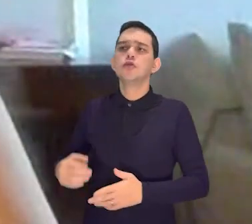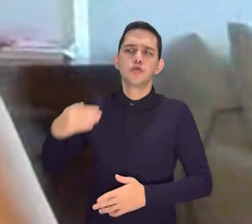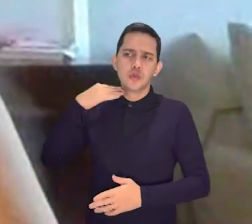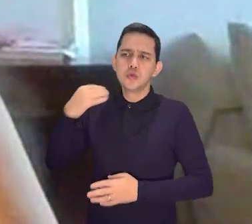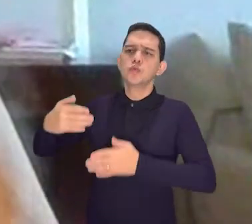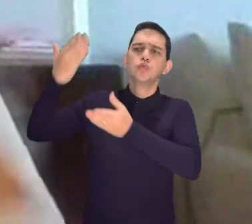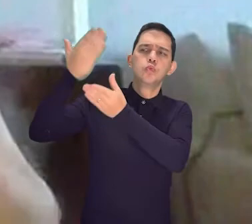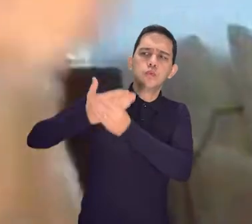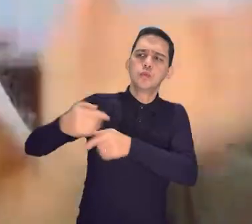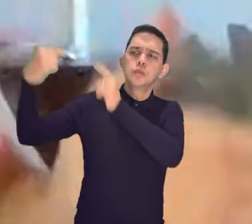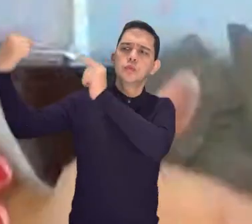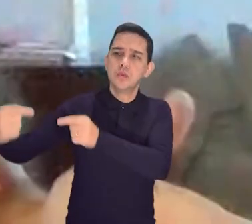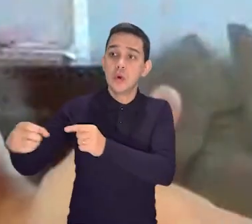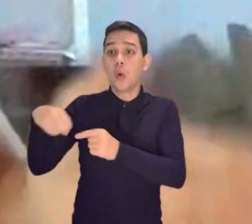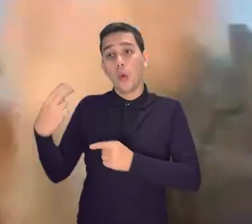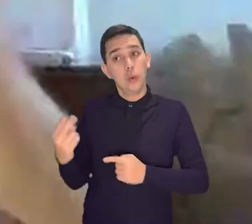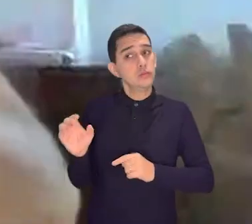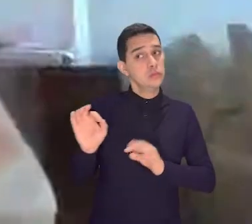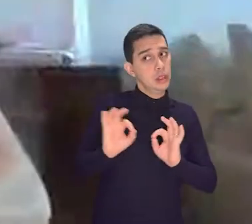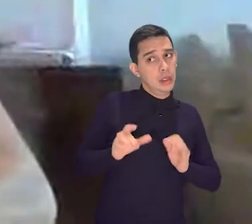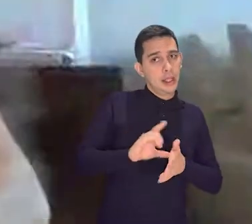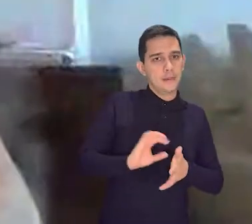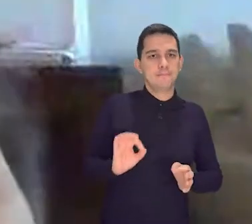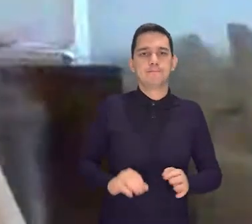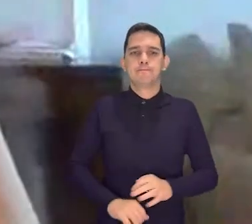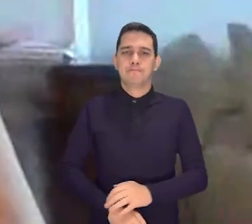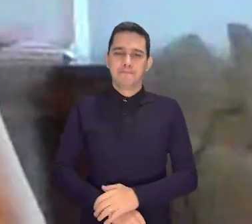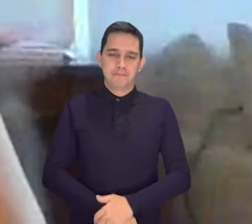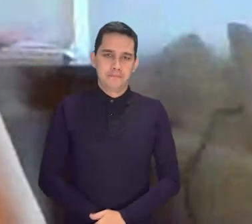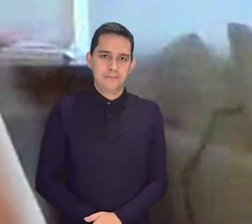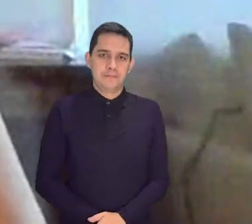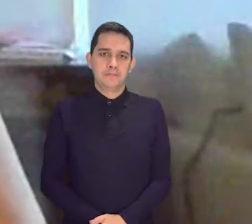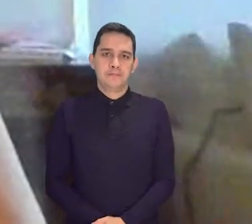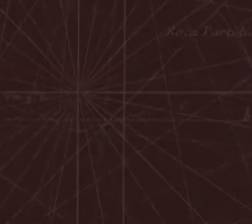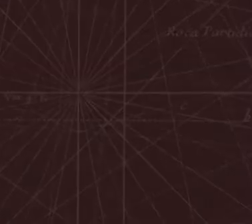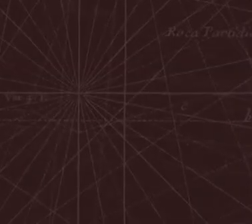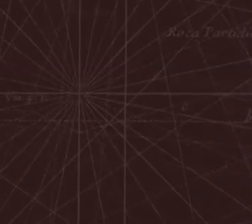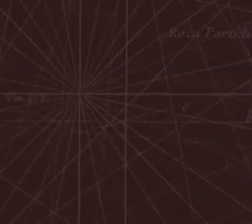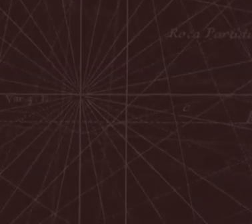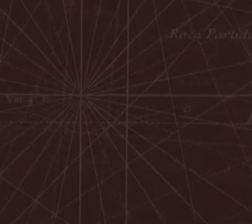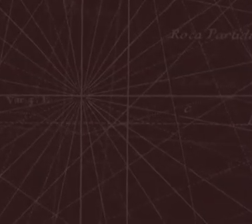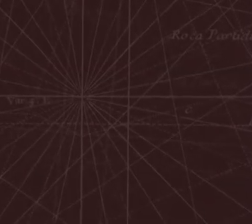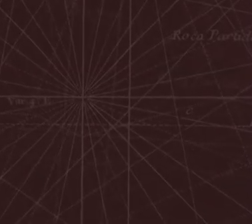para tomar essas providências, tanto em âmbito judicial quanto extrajudicial.